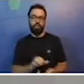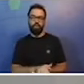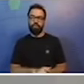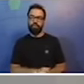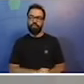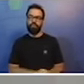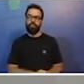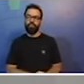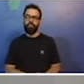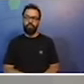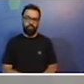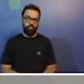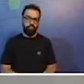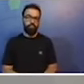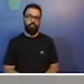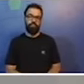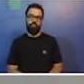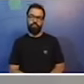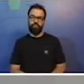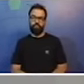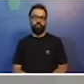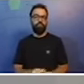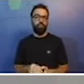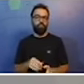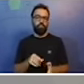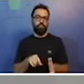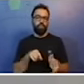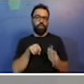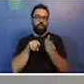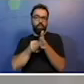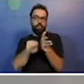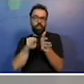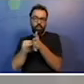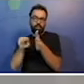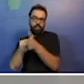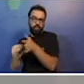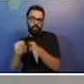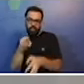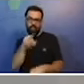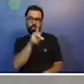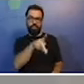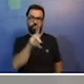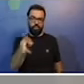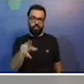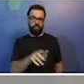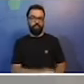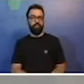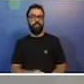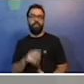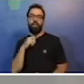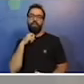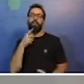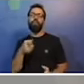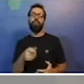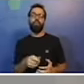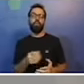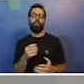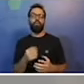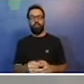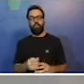2 vezes, se necessário. Tirem dúvidas também com os professores de vocês, os tutores, eles estão lá para isso, para tirar as dúvidas de